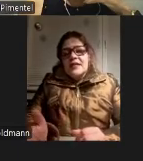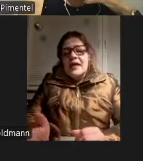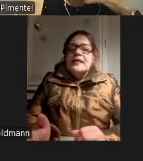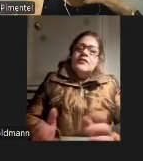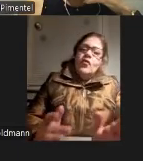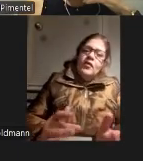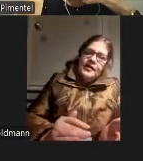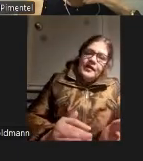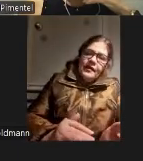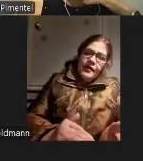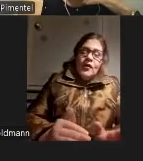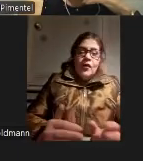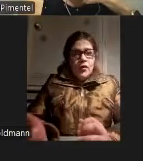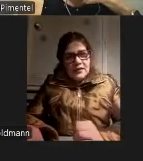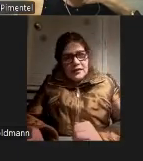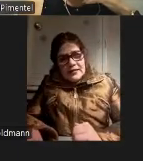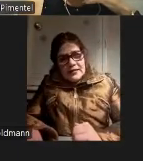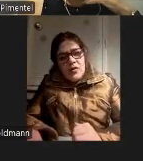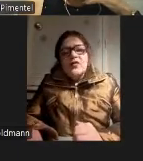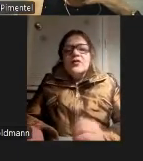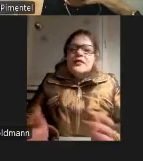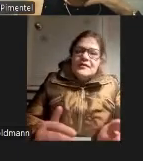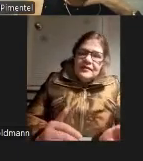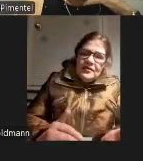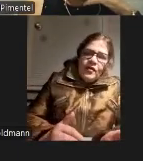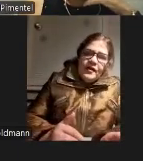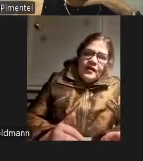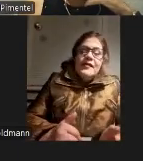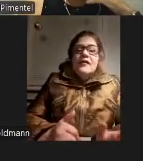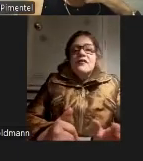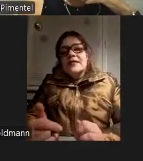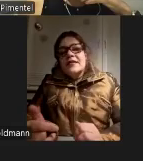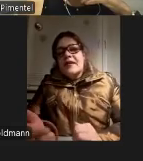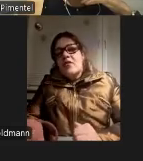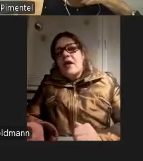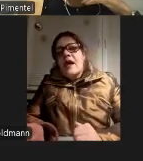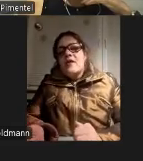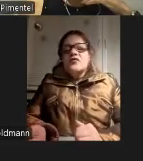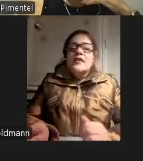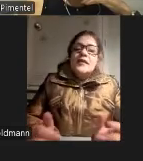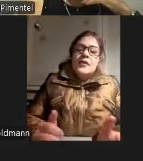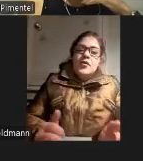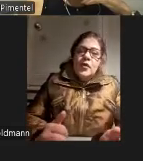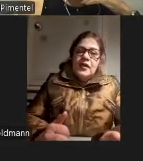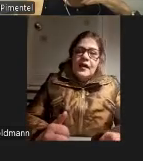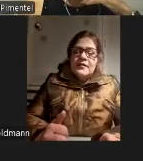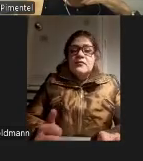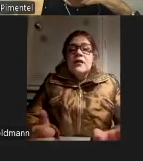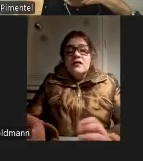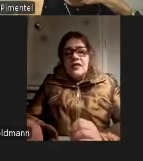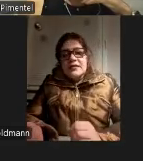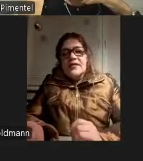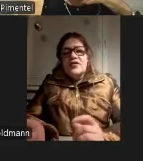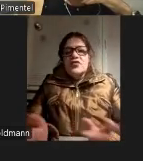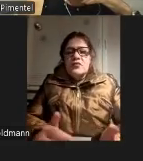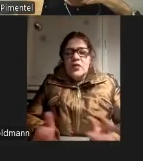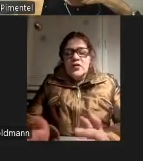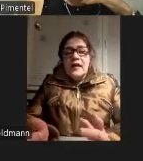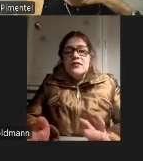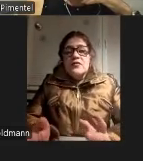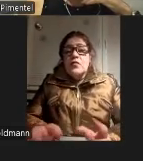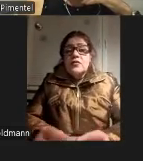que vazar a acetilcolina, ou entra a acetilcolina, ou sai a acetilcolina, vai sair o cálcio, vai sair o potássio, vai sair